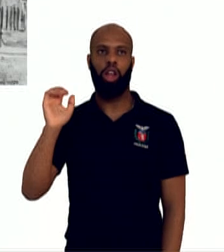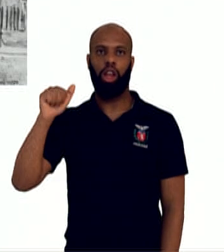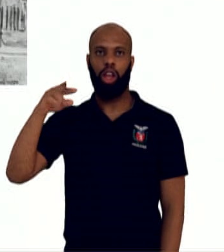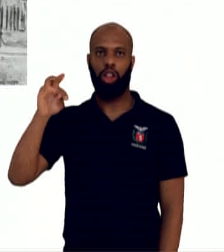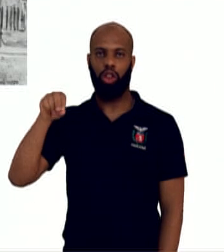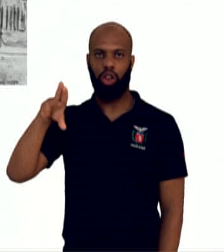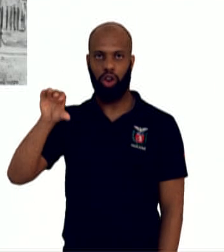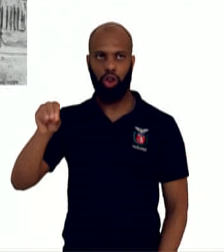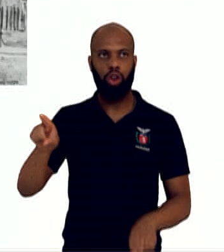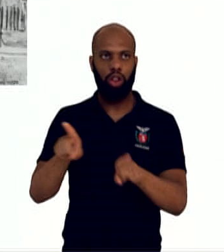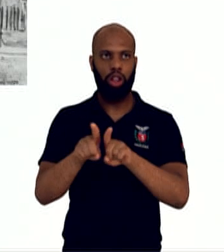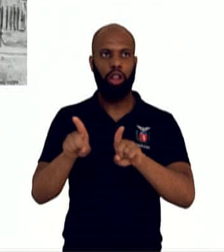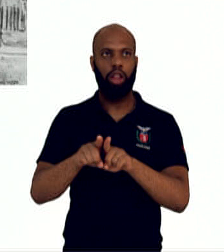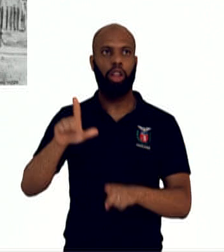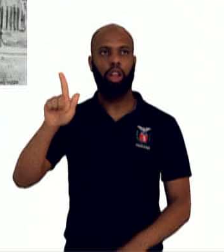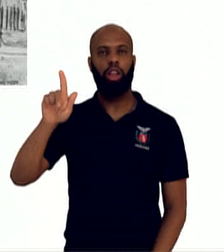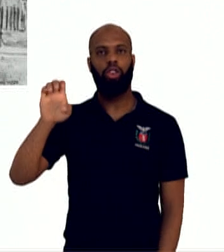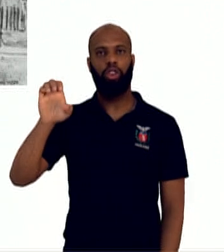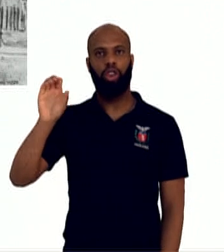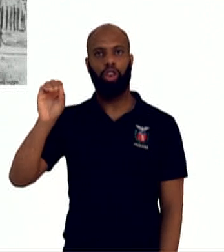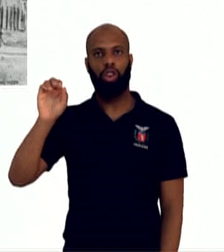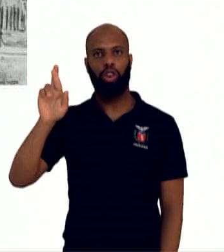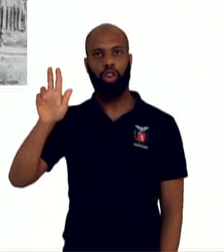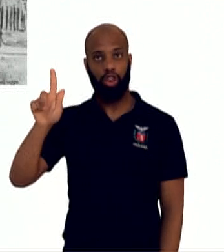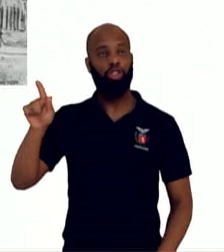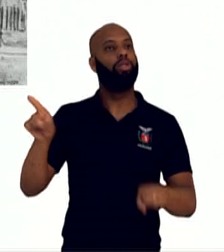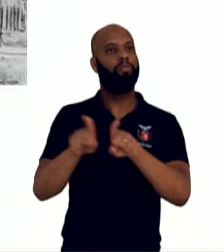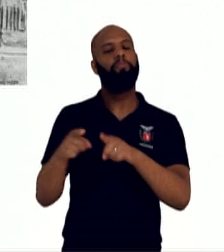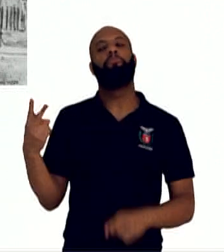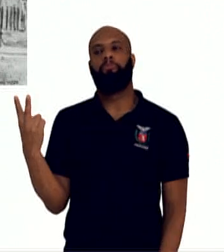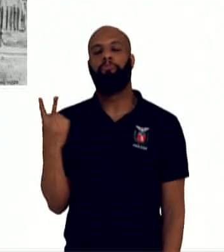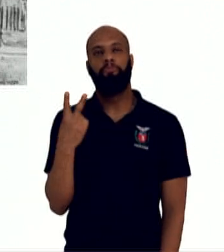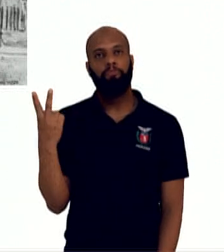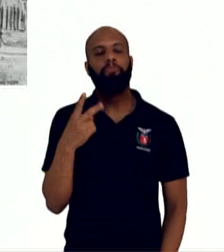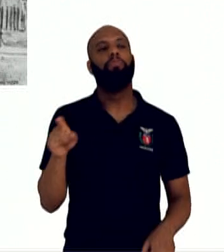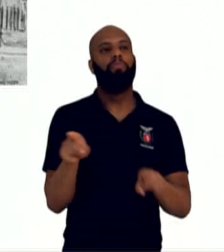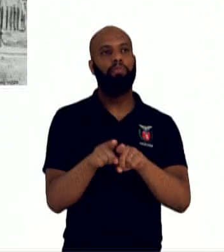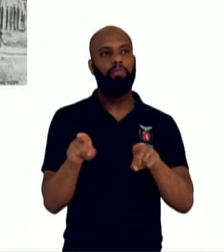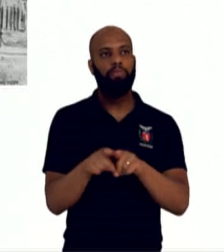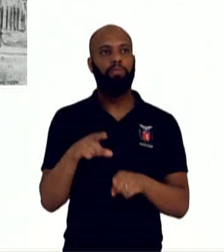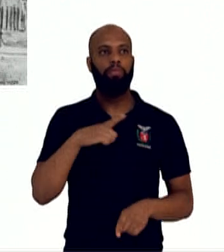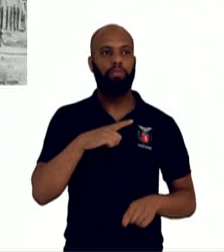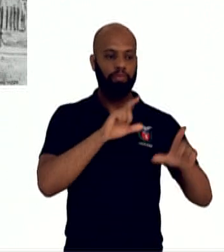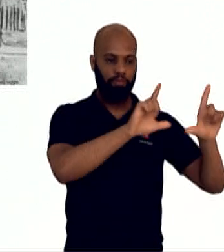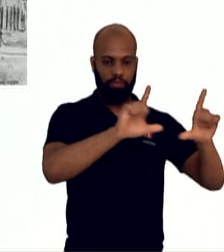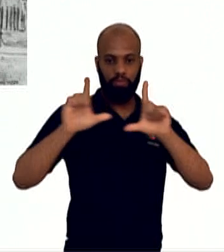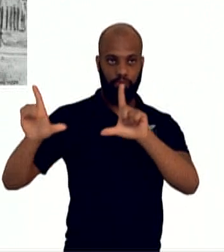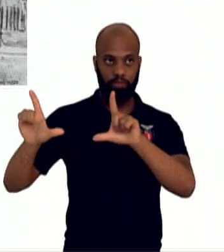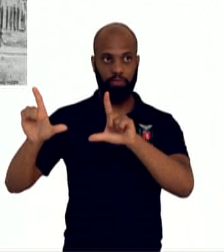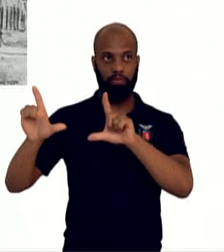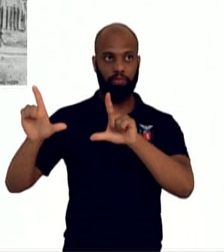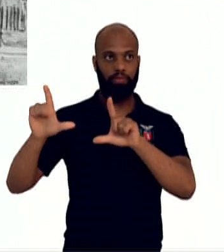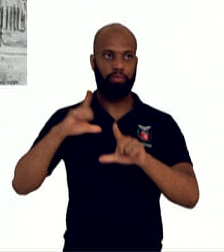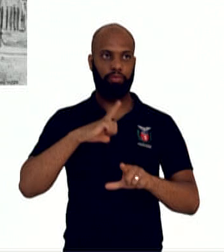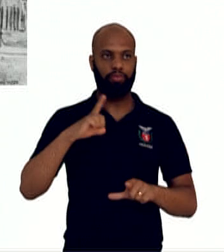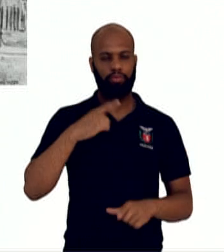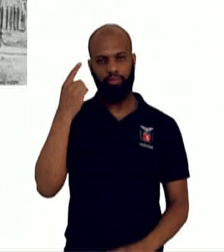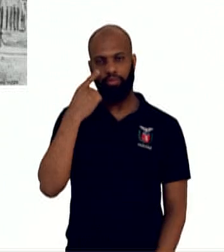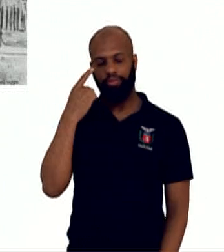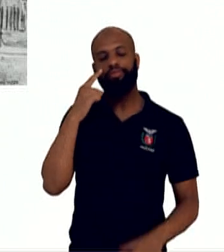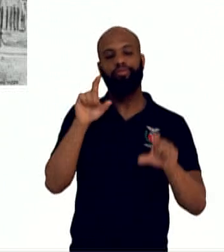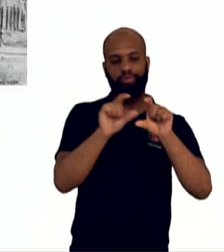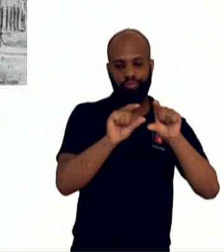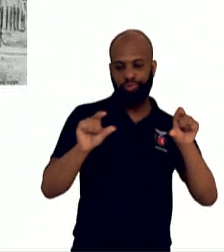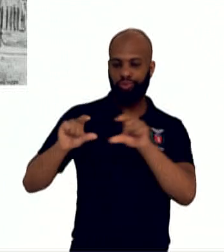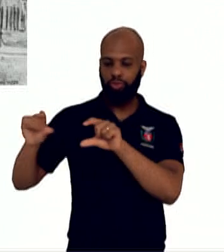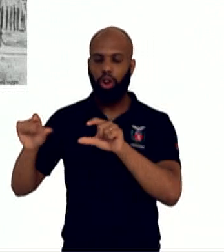George Prizrenbel, certo? Aqui nós temos duas obras, Mausoléu, de 1920,